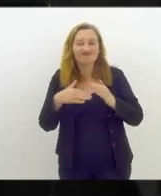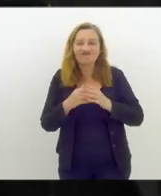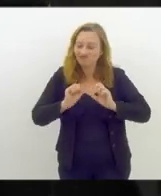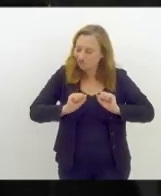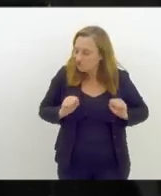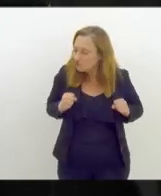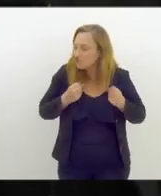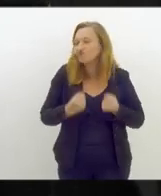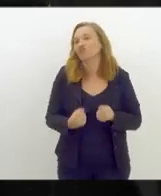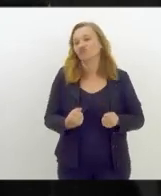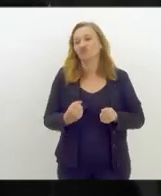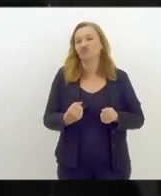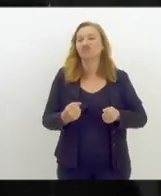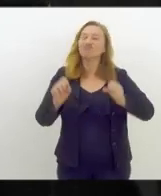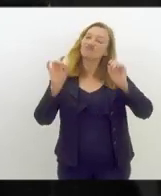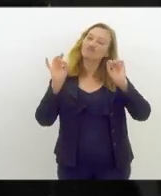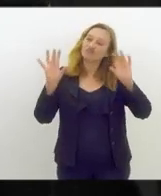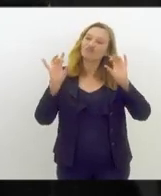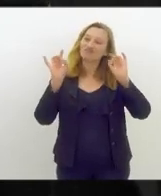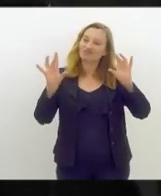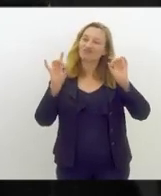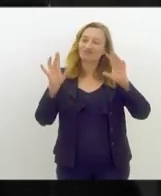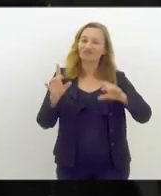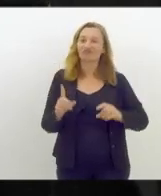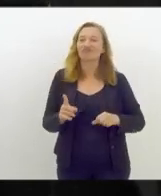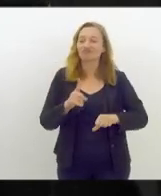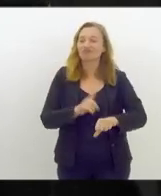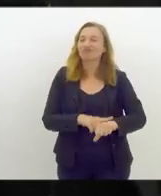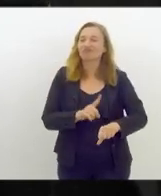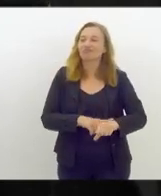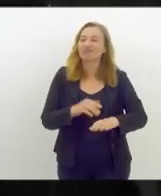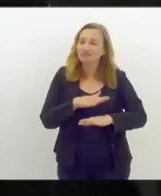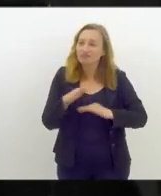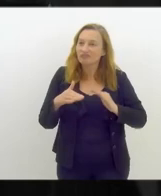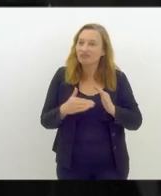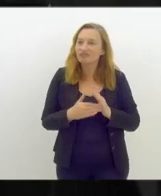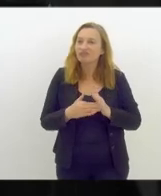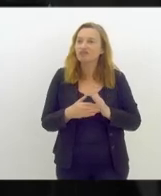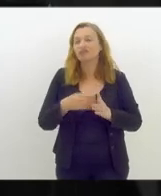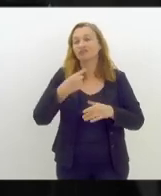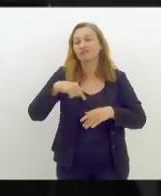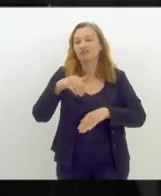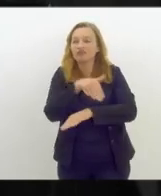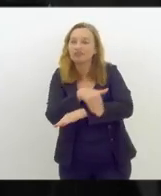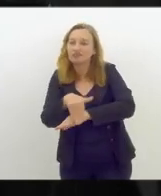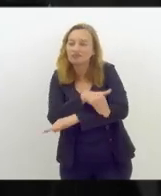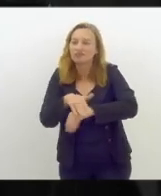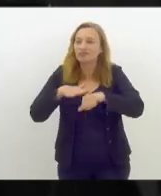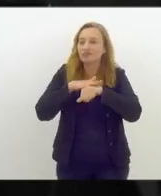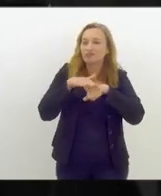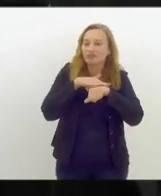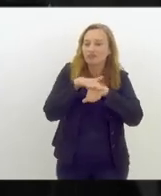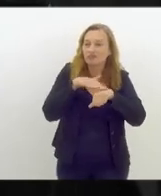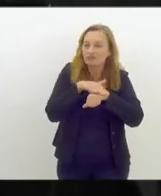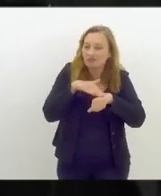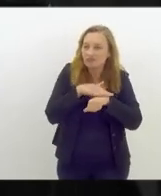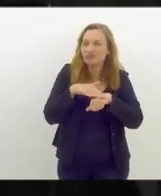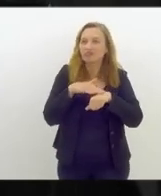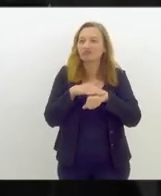um esforço especial, momento em que nós todos vamos para as ruas conversar com